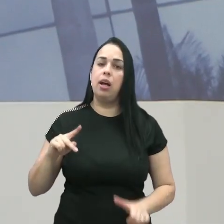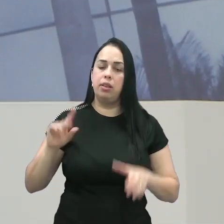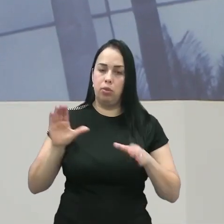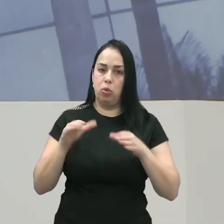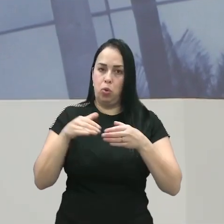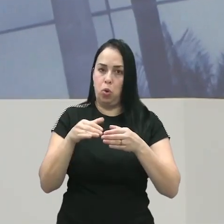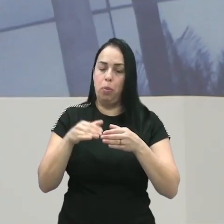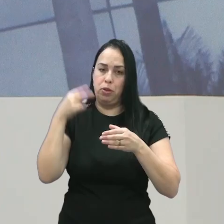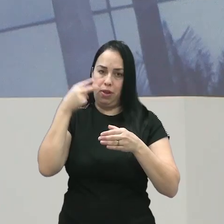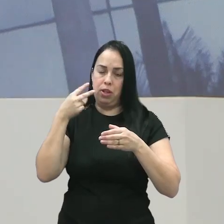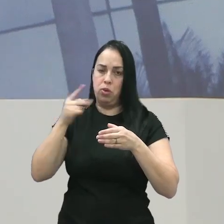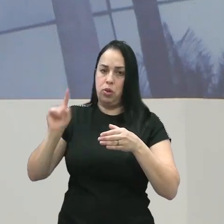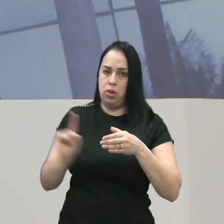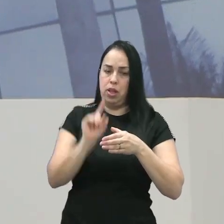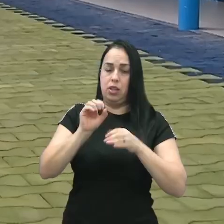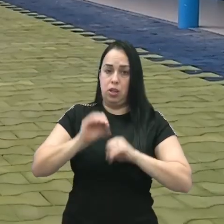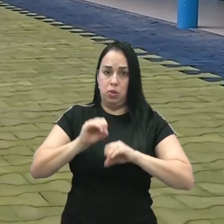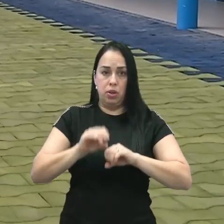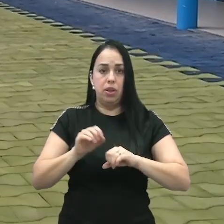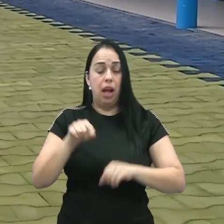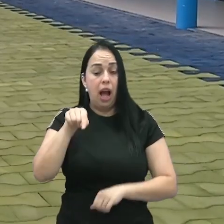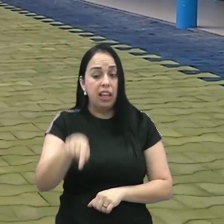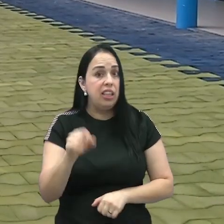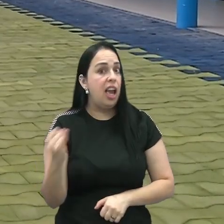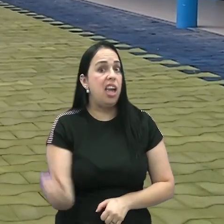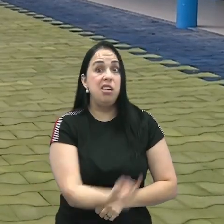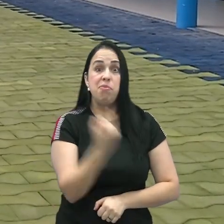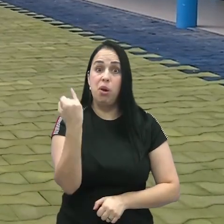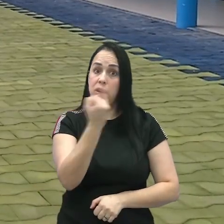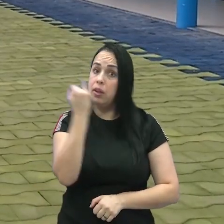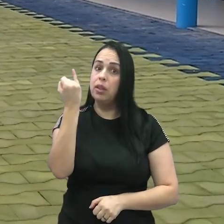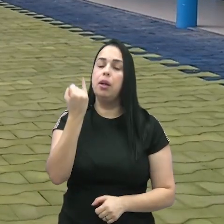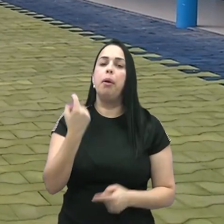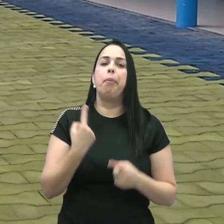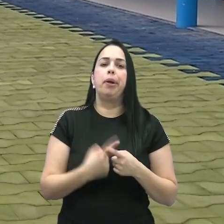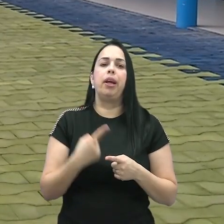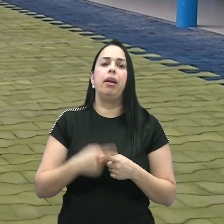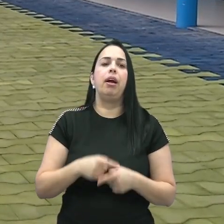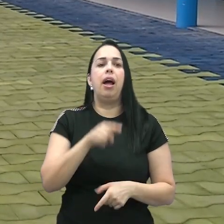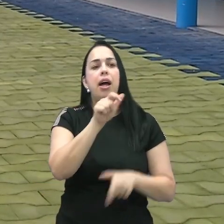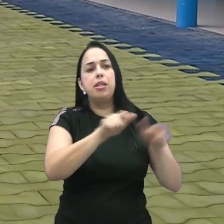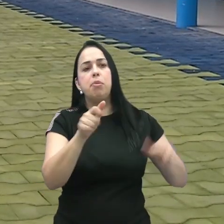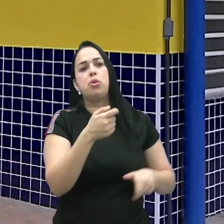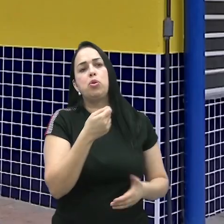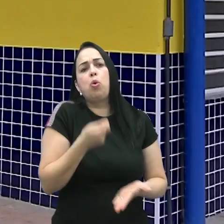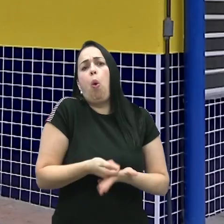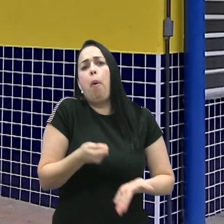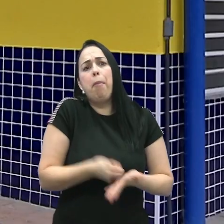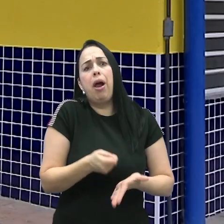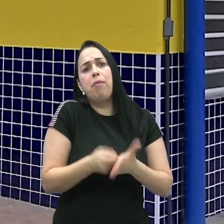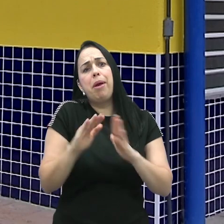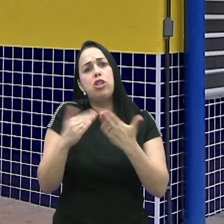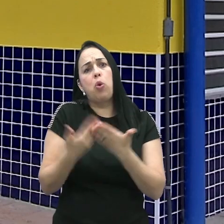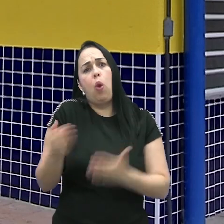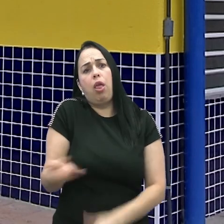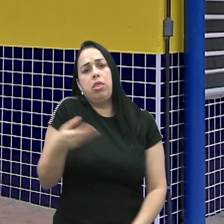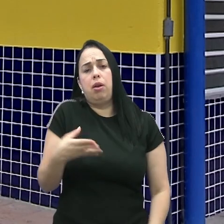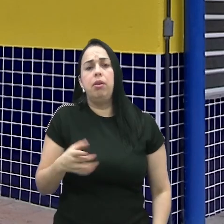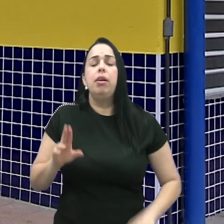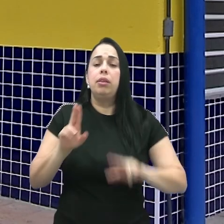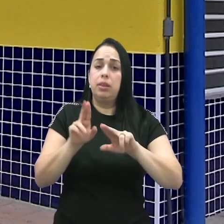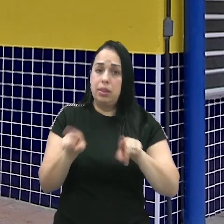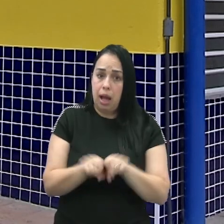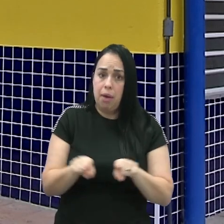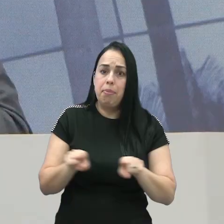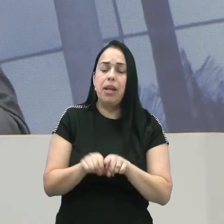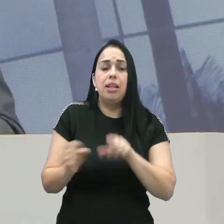Apolinário, presidente da Comissão de Educação, o novo Cedim é essencial para a população do bairro Vila Paiva, que há muito tempo cobrava uma escola